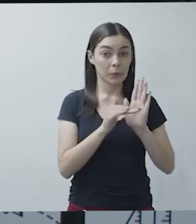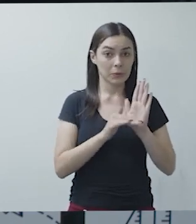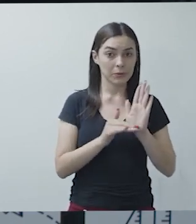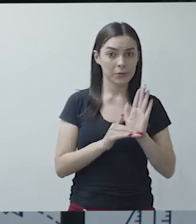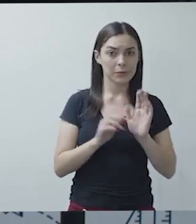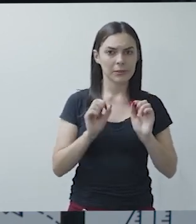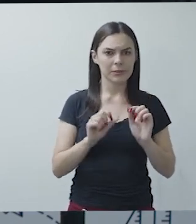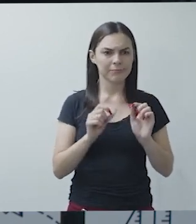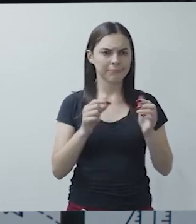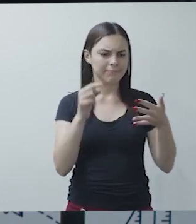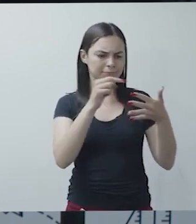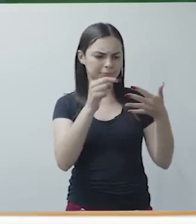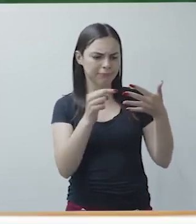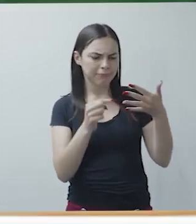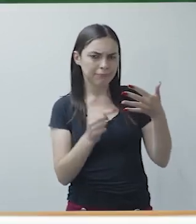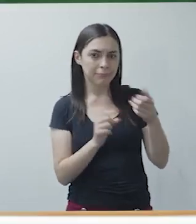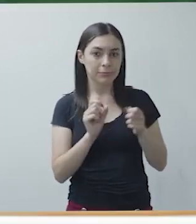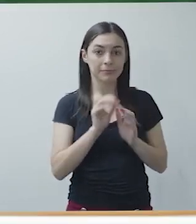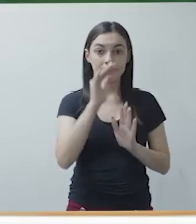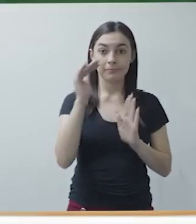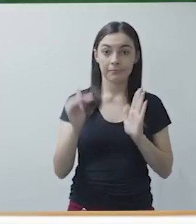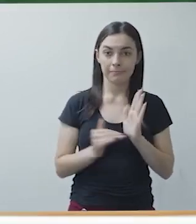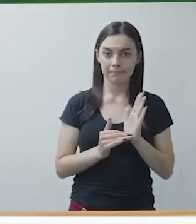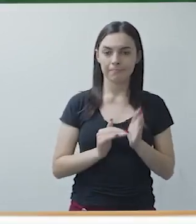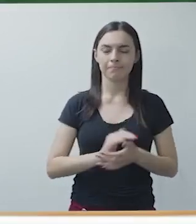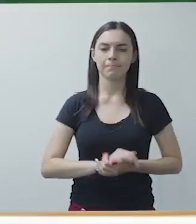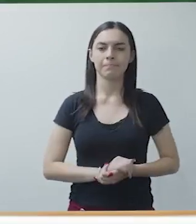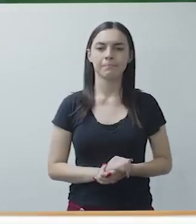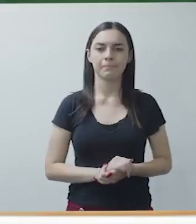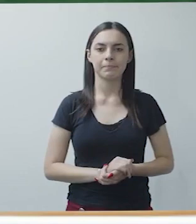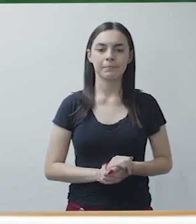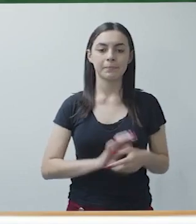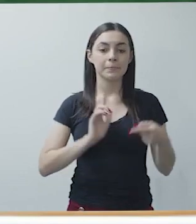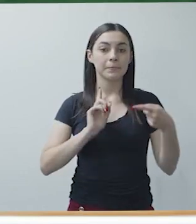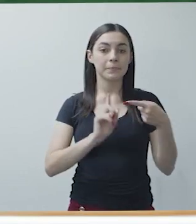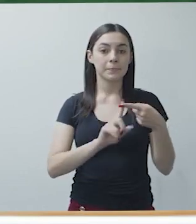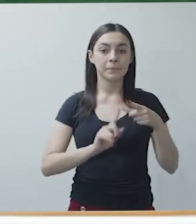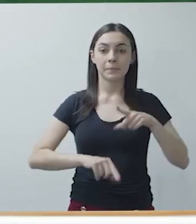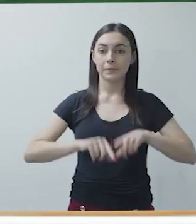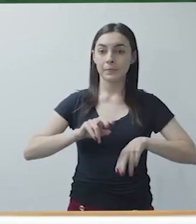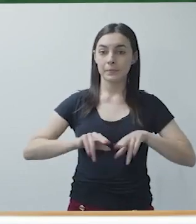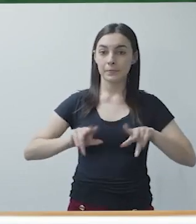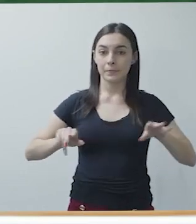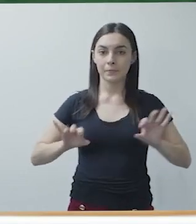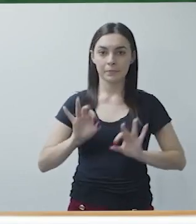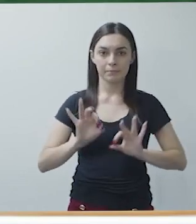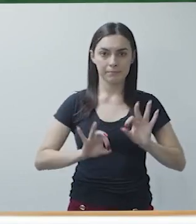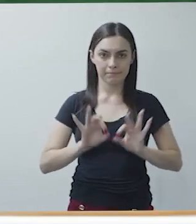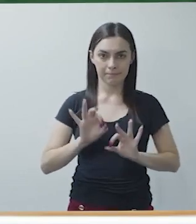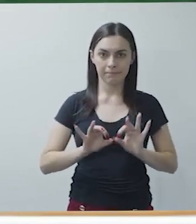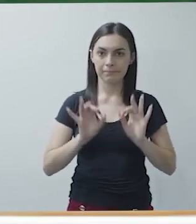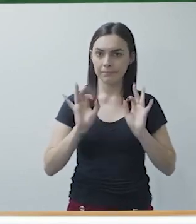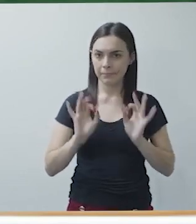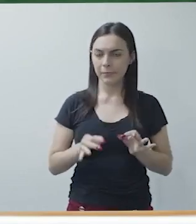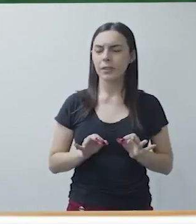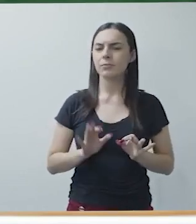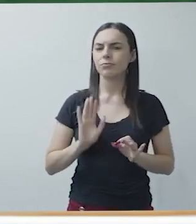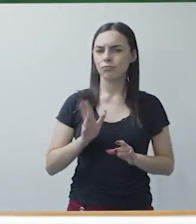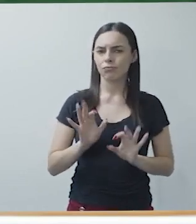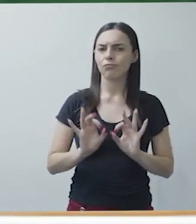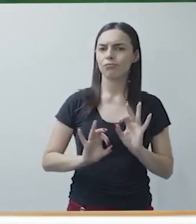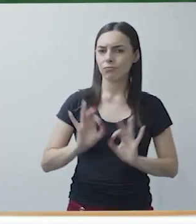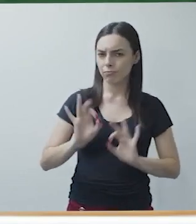cumprimos todos os itens dela. O primeiro item era separar os materiais, né? E nós separamos,